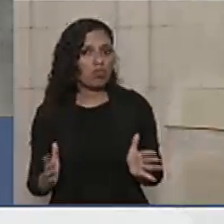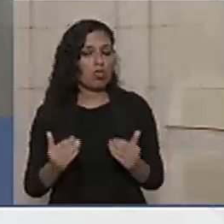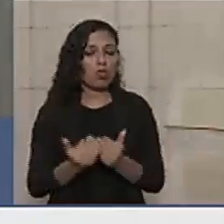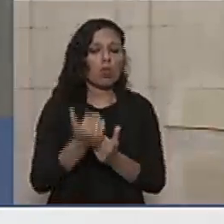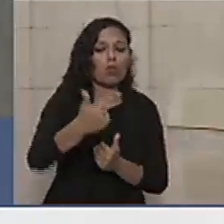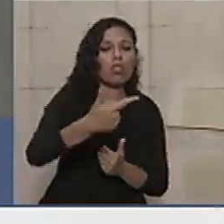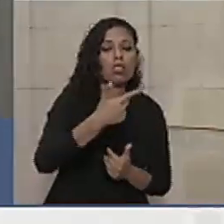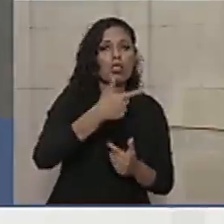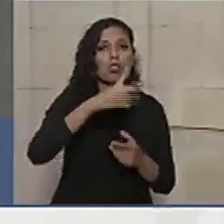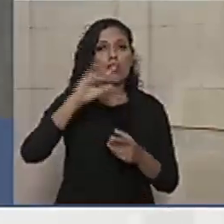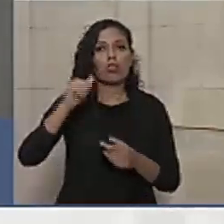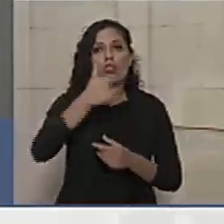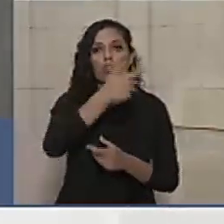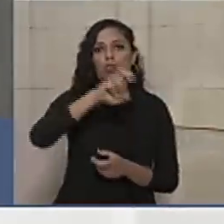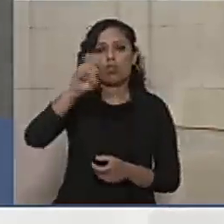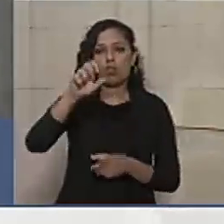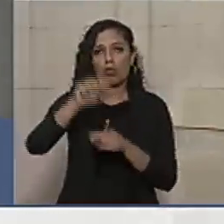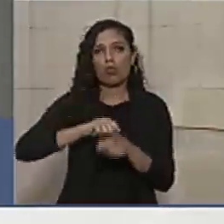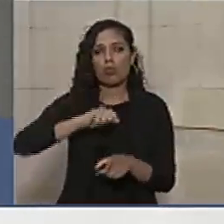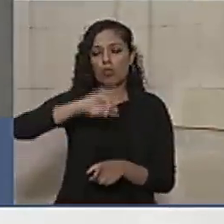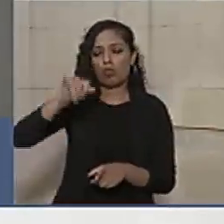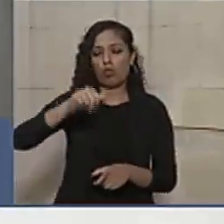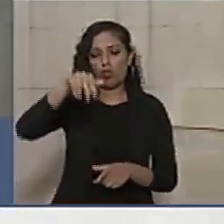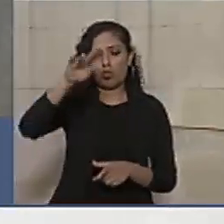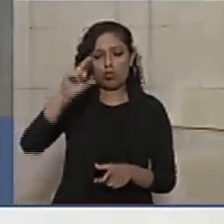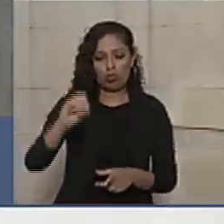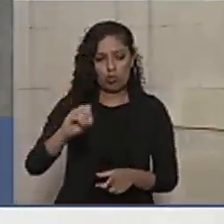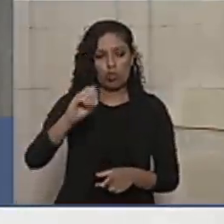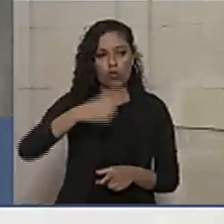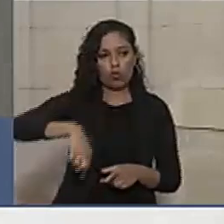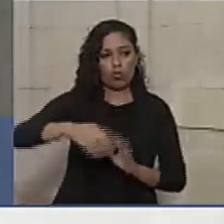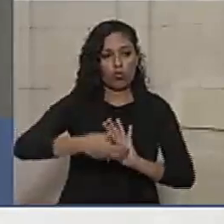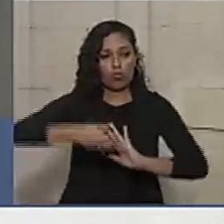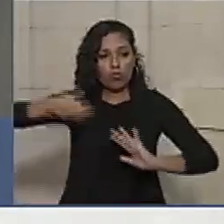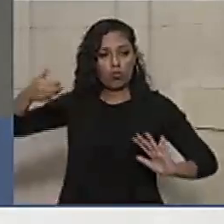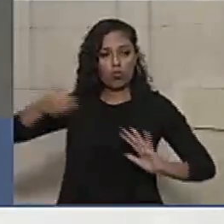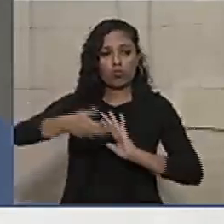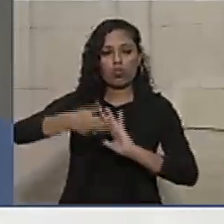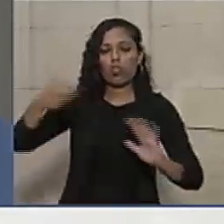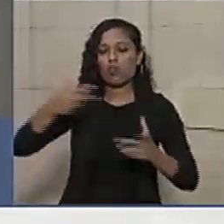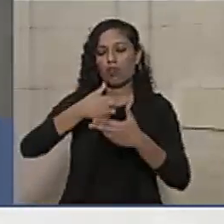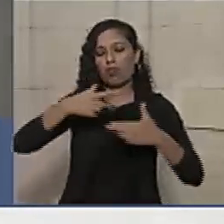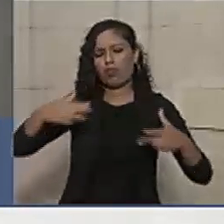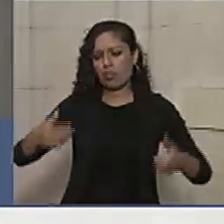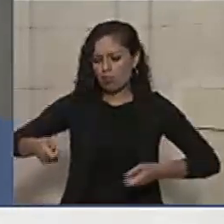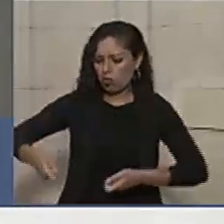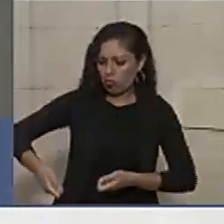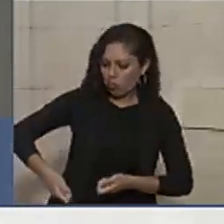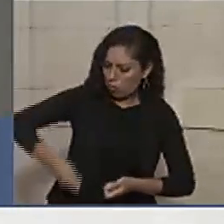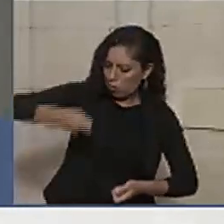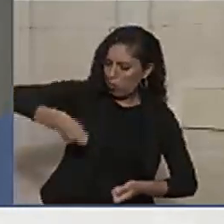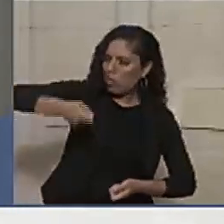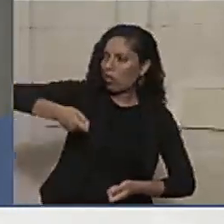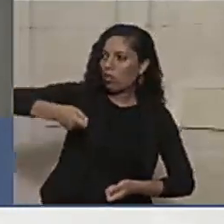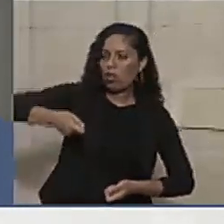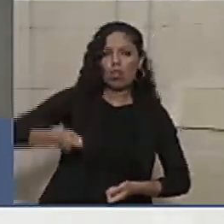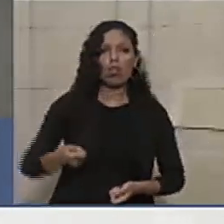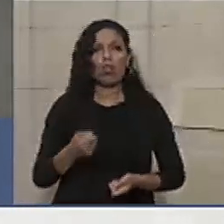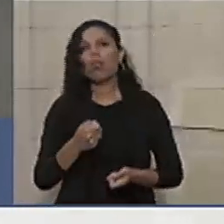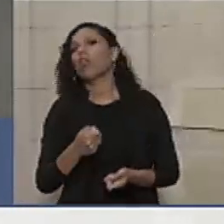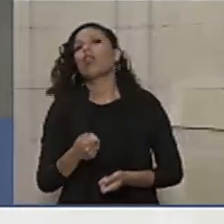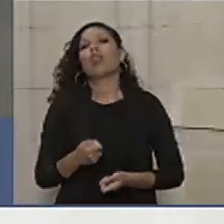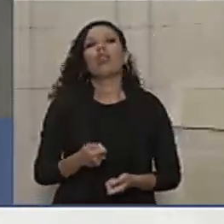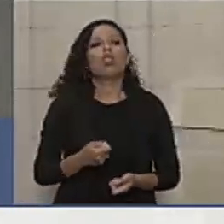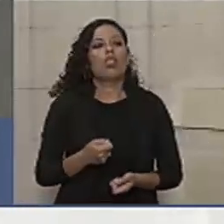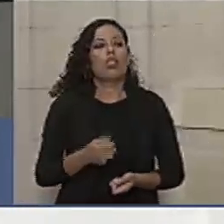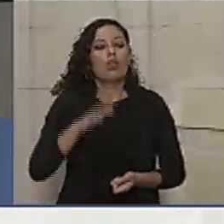dia 25 de junho agora. Nós vamos tirar bilhões de sacolas plásticas do meio ambiente, mas como a lei eu fiz